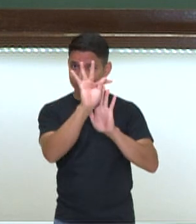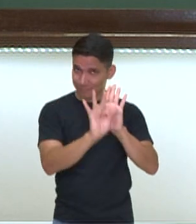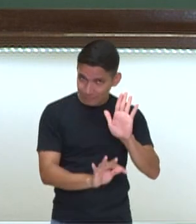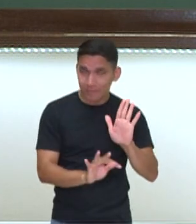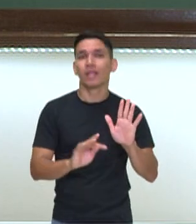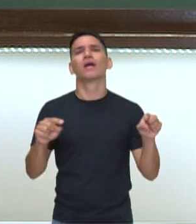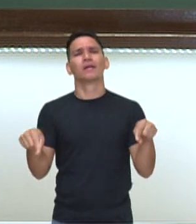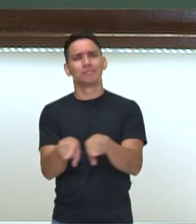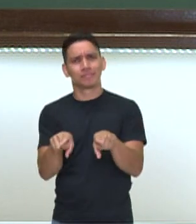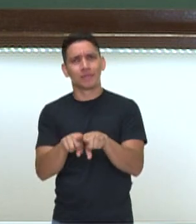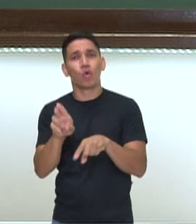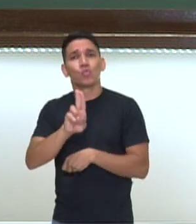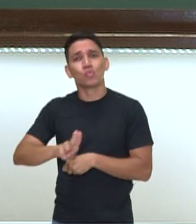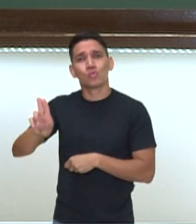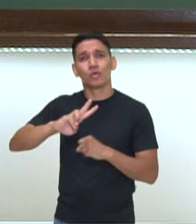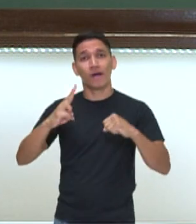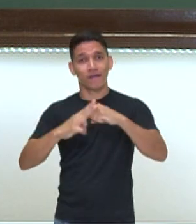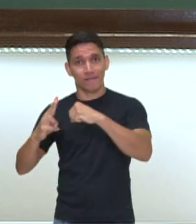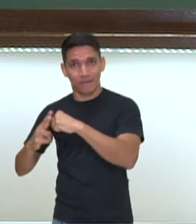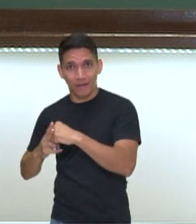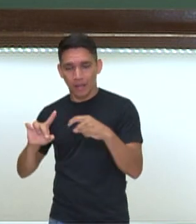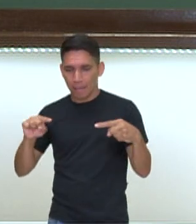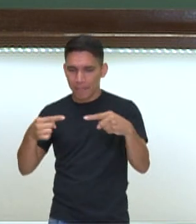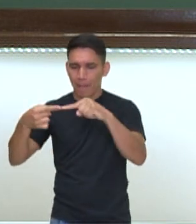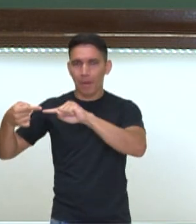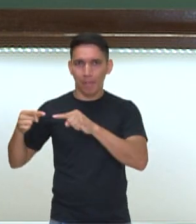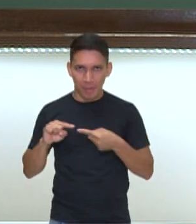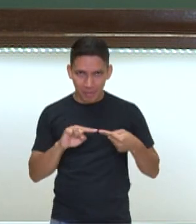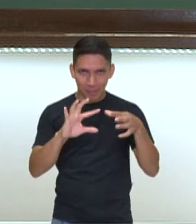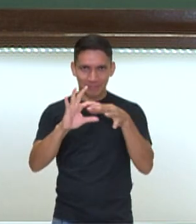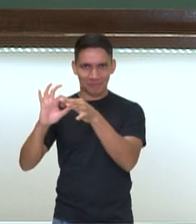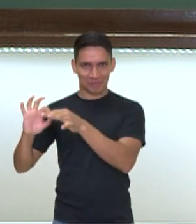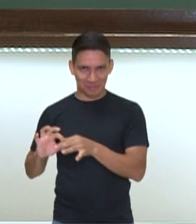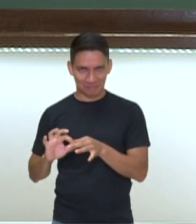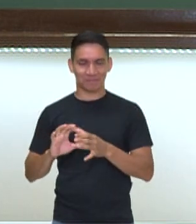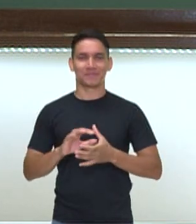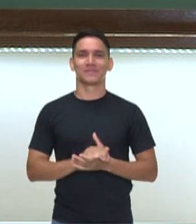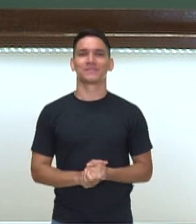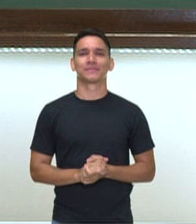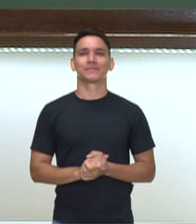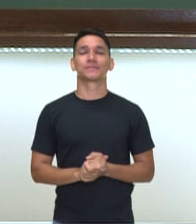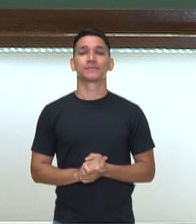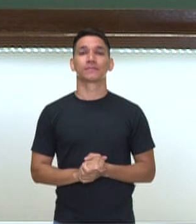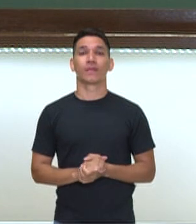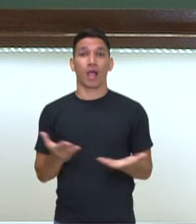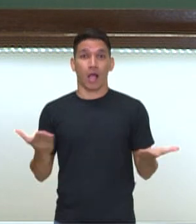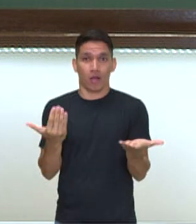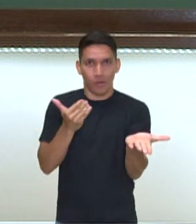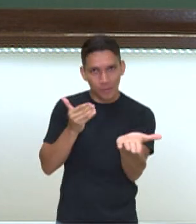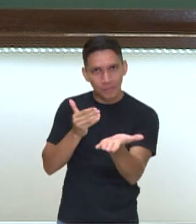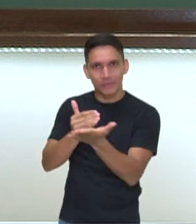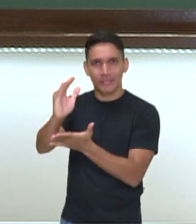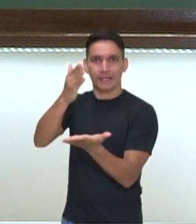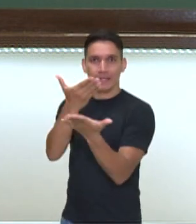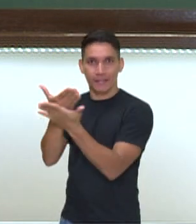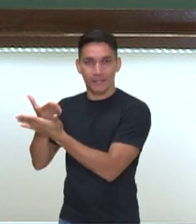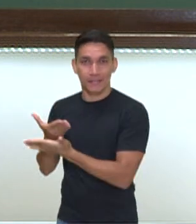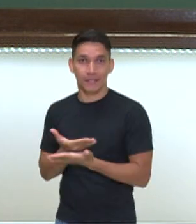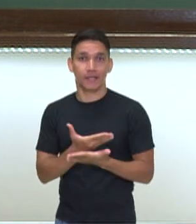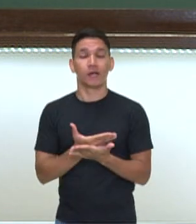e os conectores, ou também conhecidos como linking words, ok? Vamos começar a nossa aula